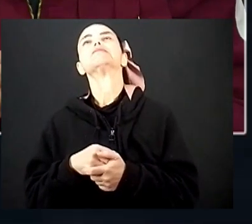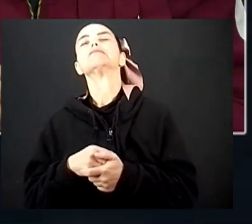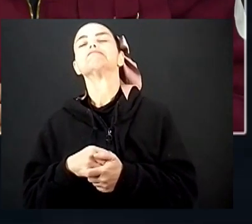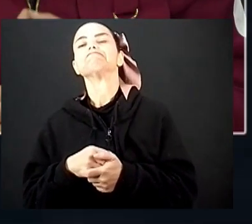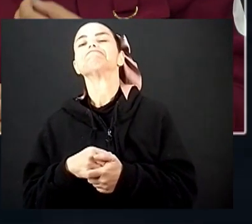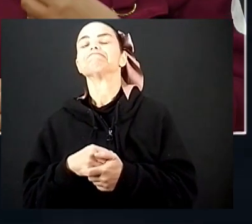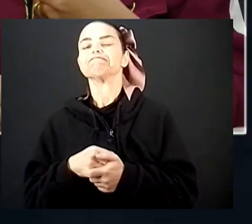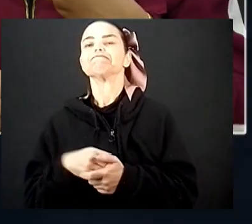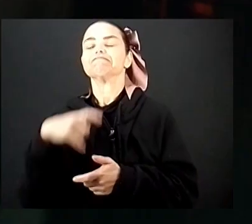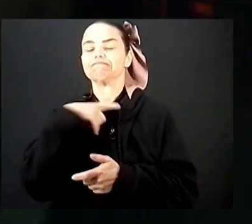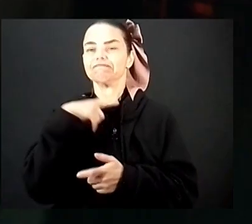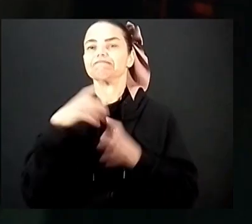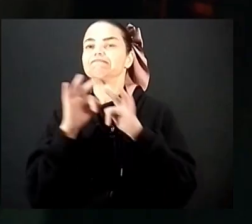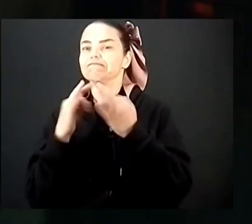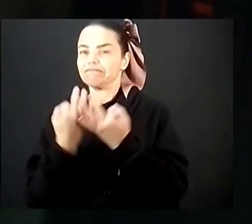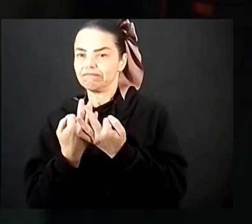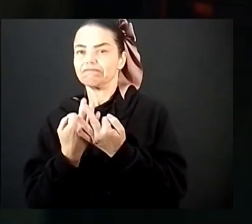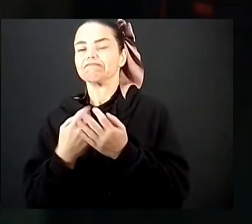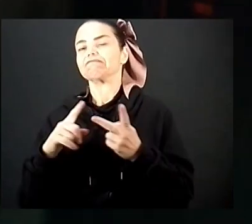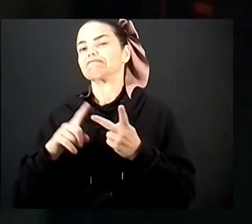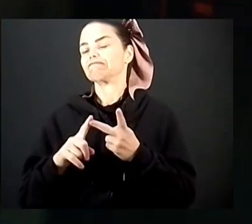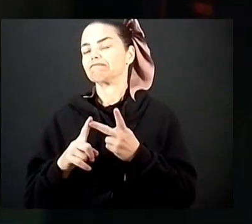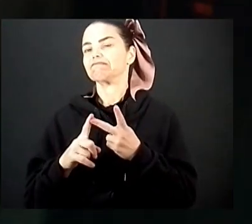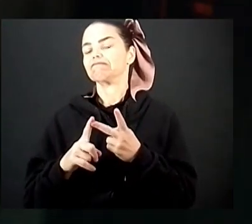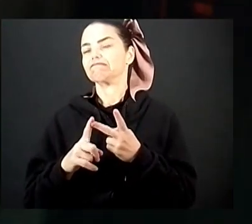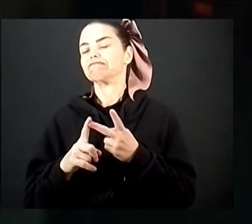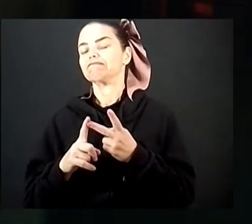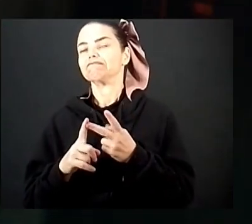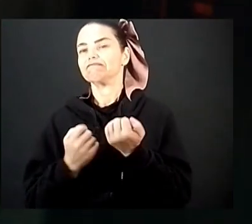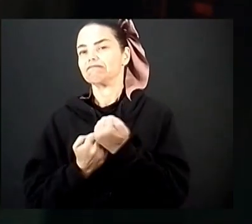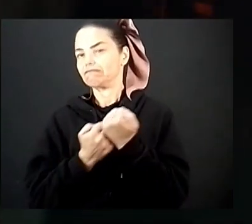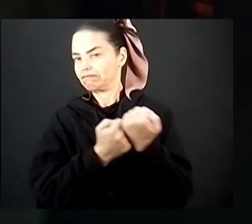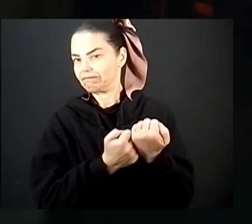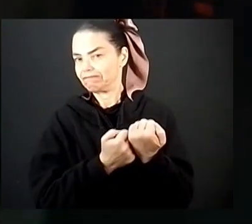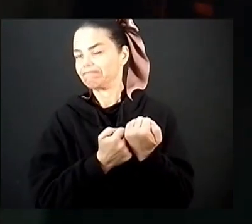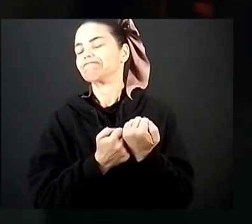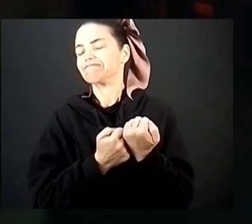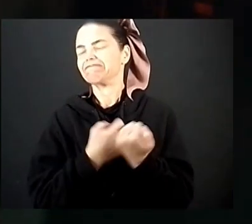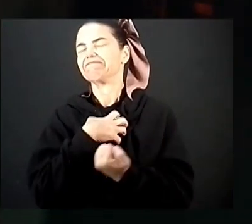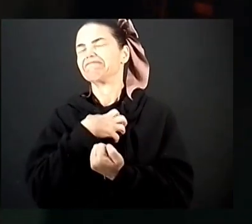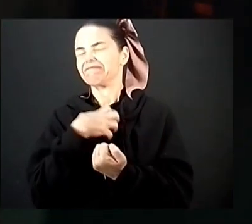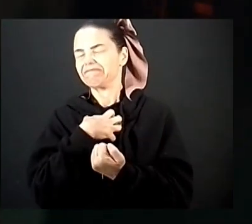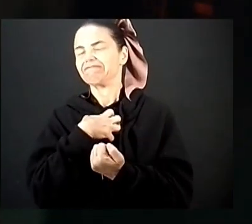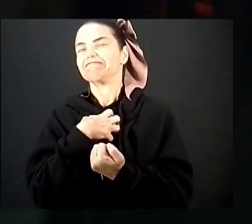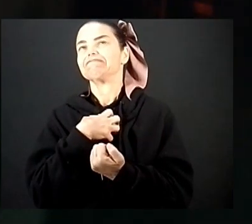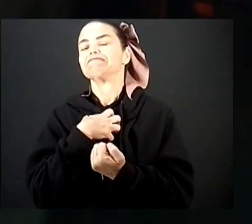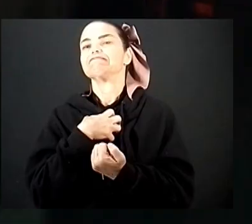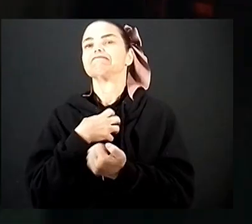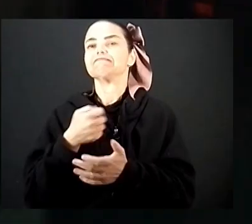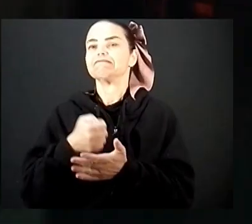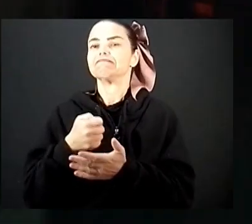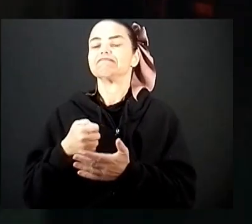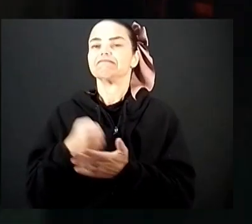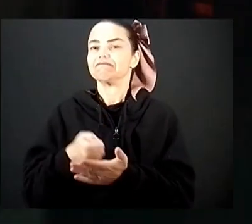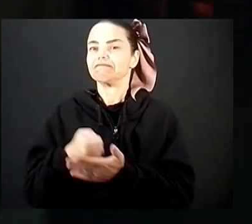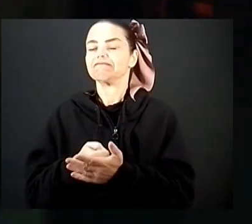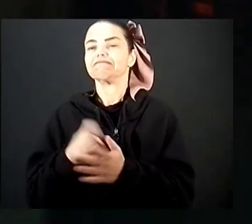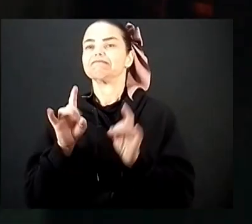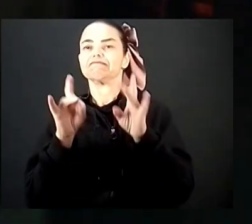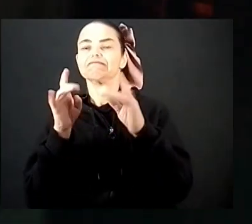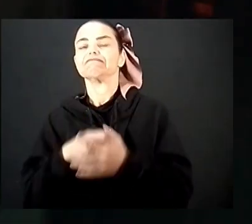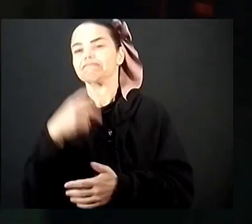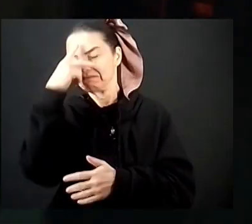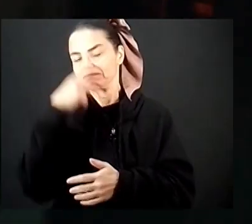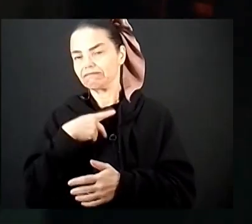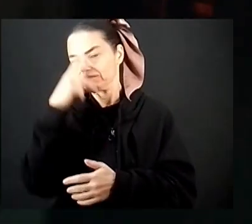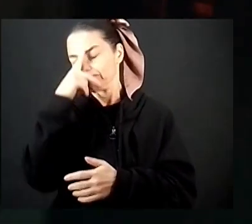tem a família, ela tem a rede de apoio, mas ela se sente na obrigação de somente ela não